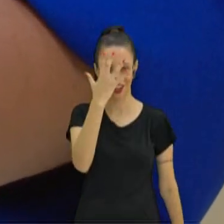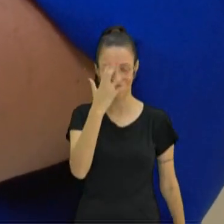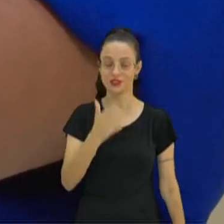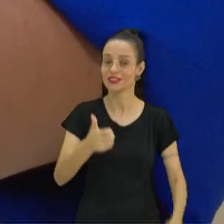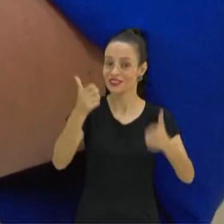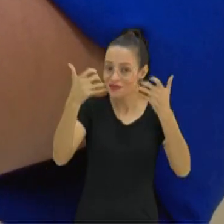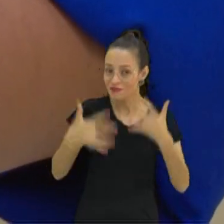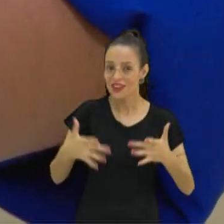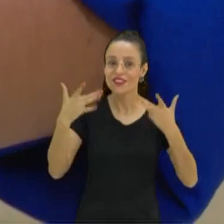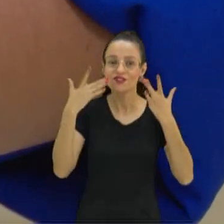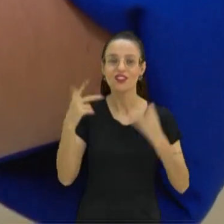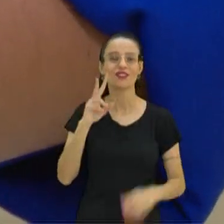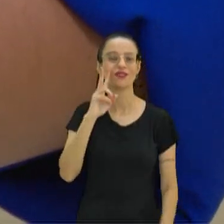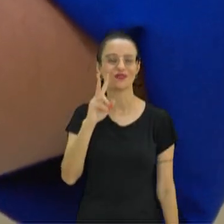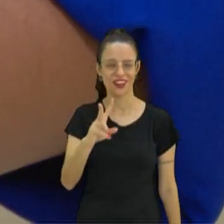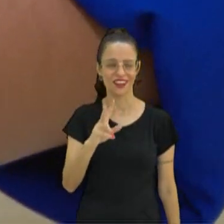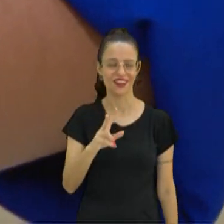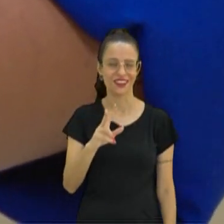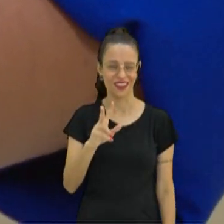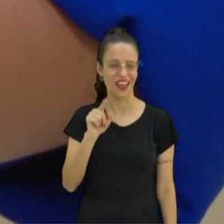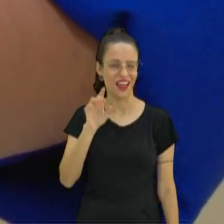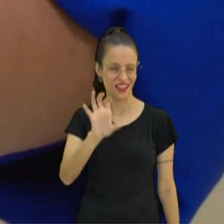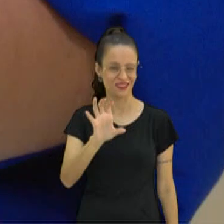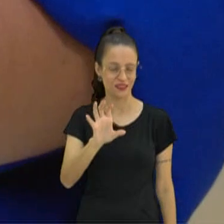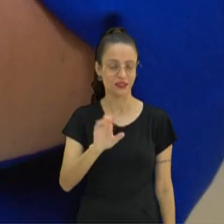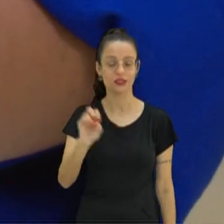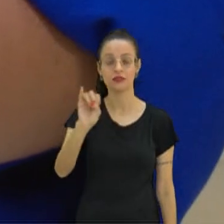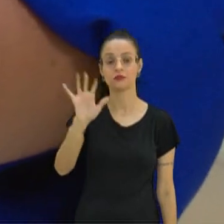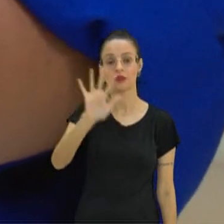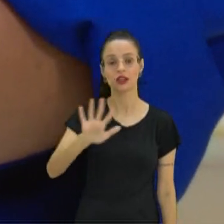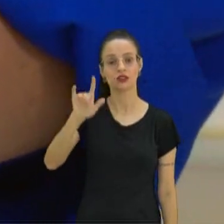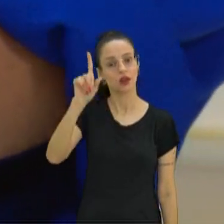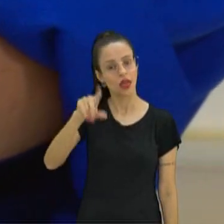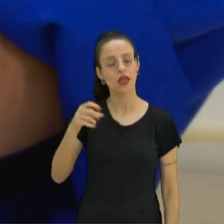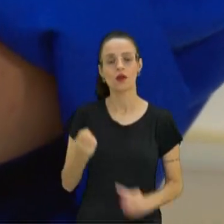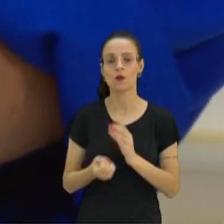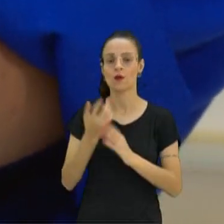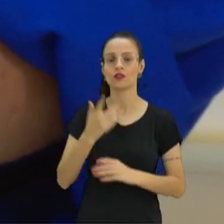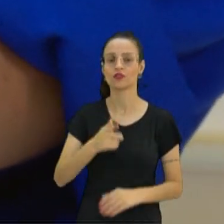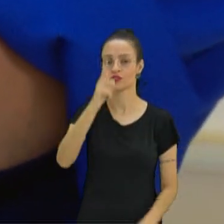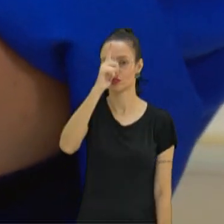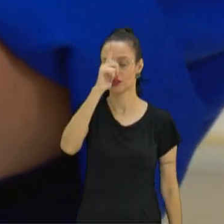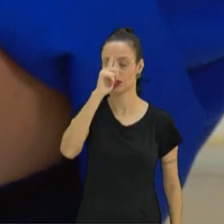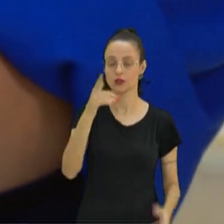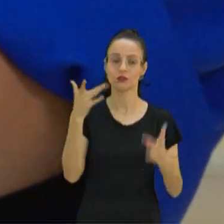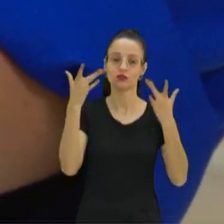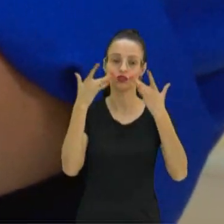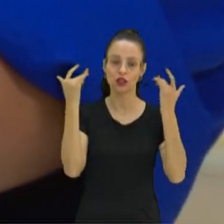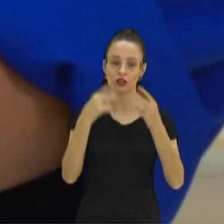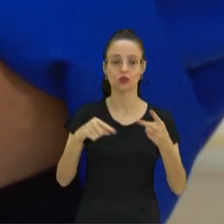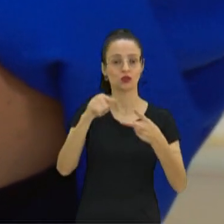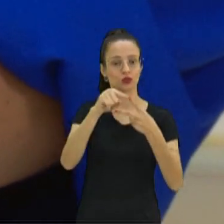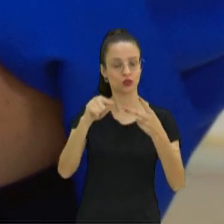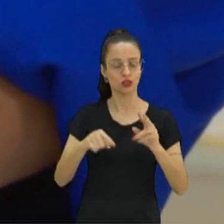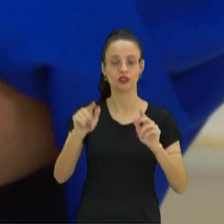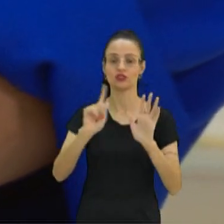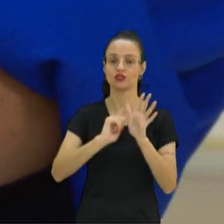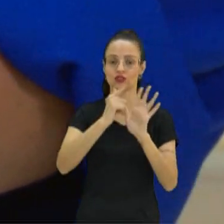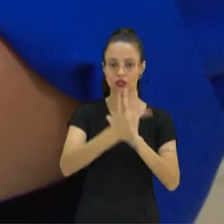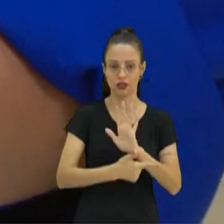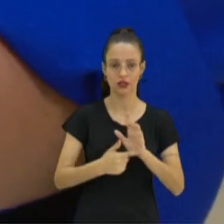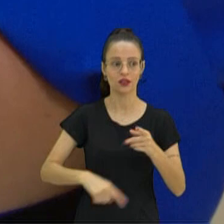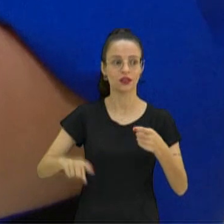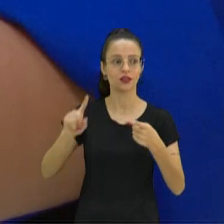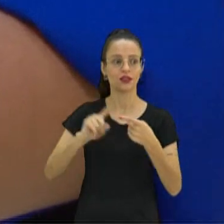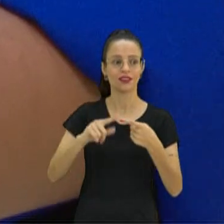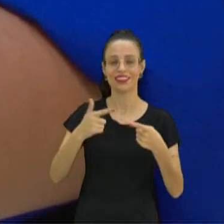de teatro, a gente vê essas duas imagens. E ela tem origem no teatro grego, que são nos dois gêneros, da comédia, que tem a